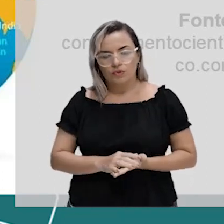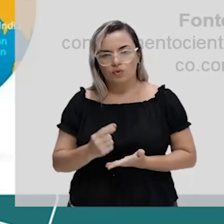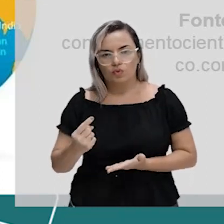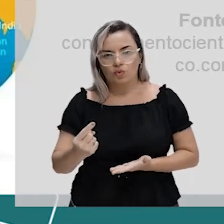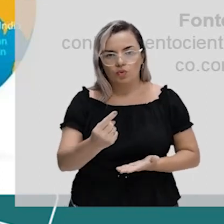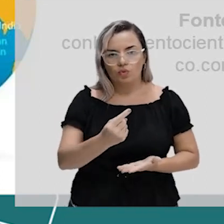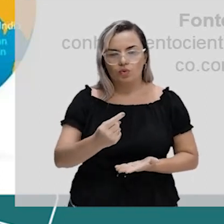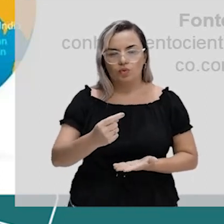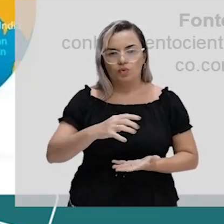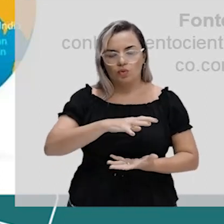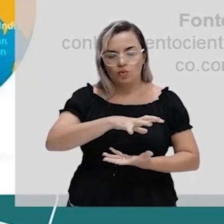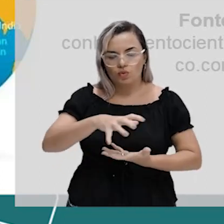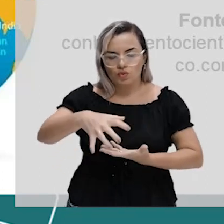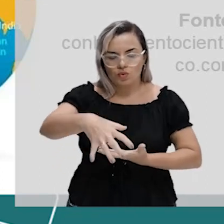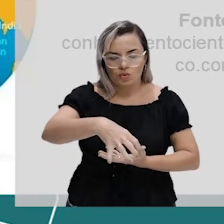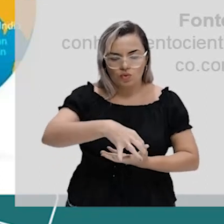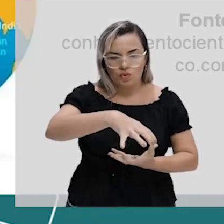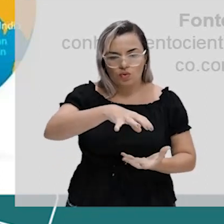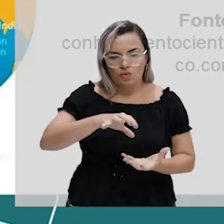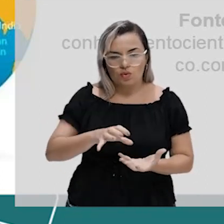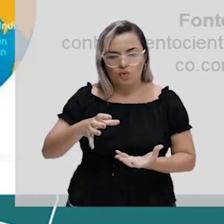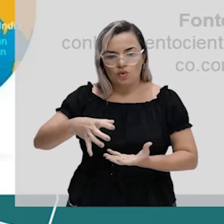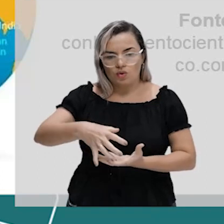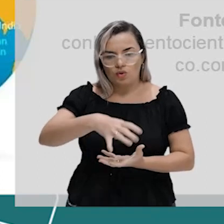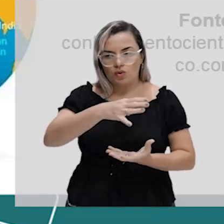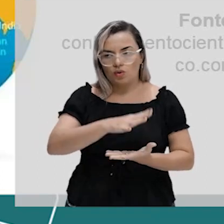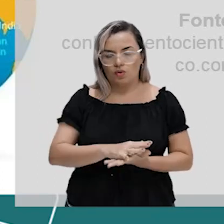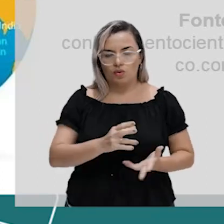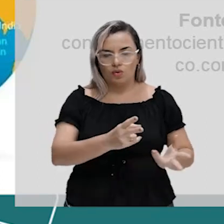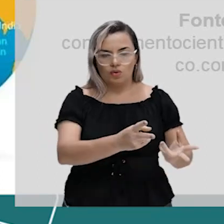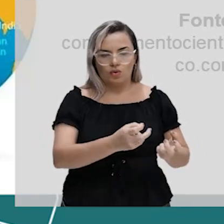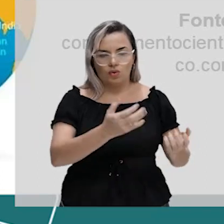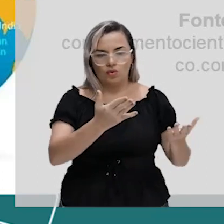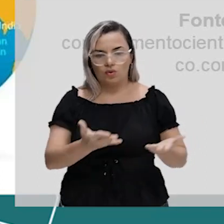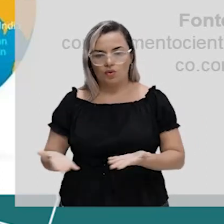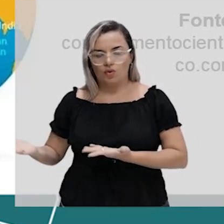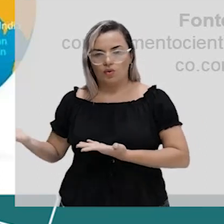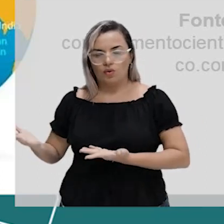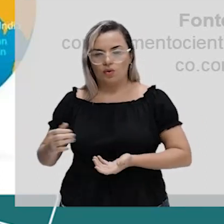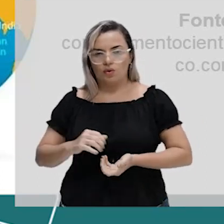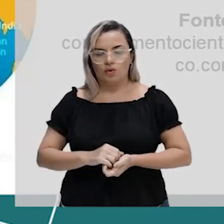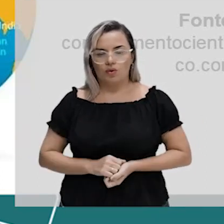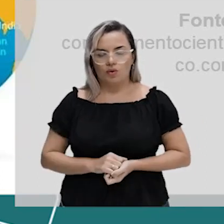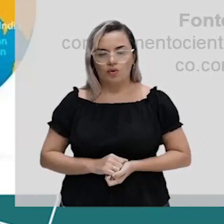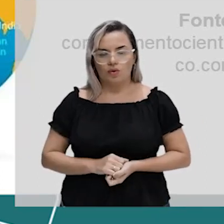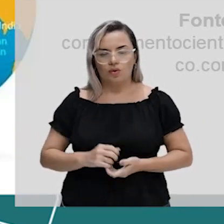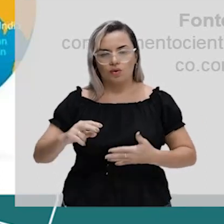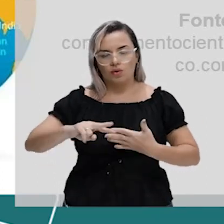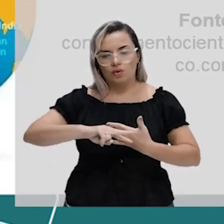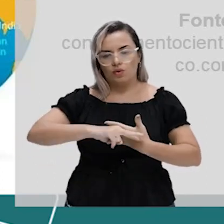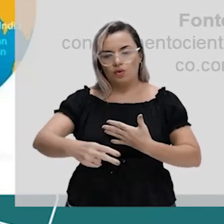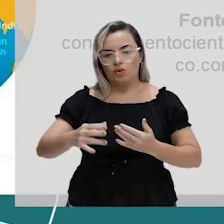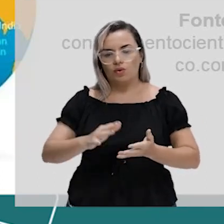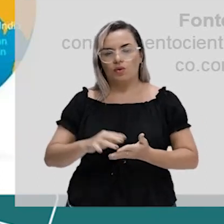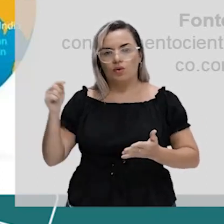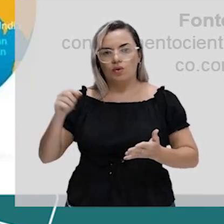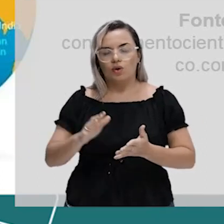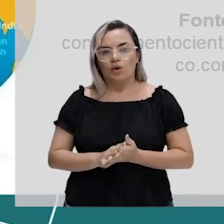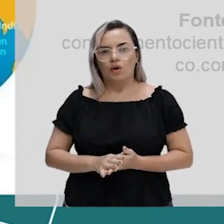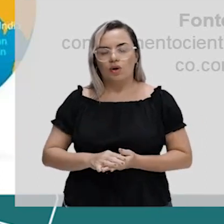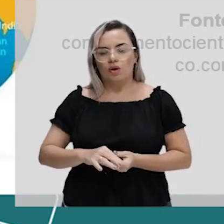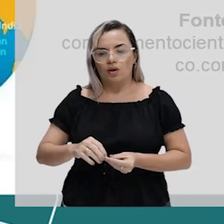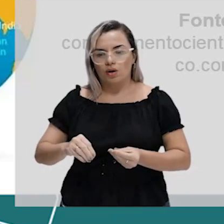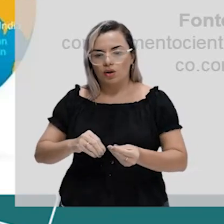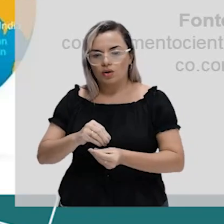continente, tá? E percebam que esse único continente, ele era o resultado da fusão dos